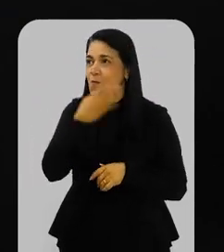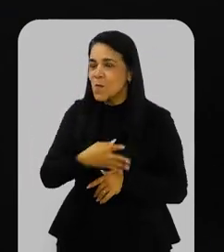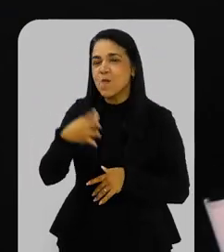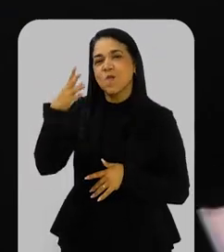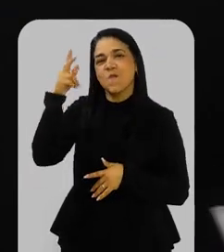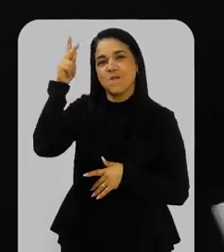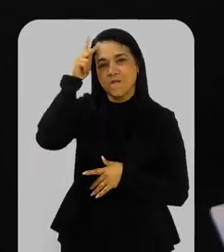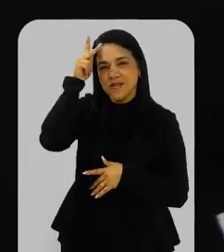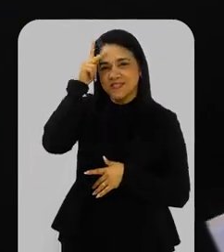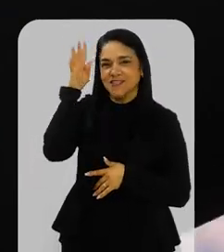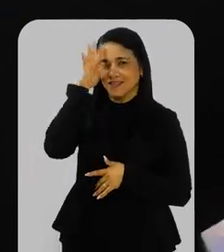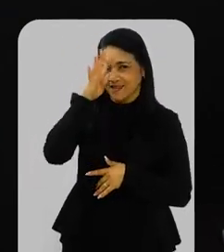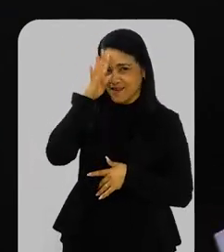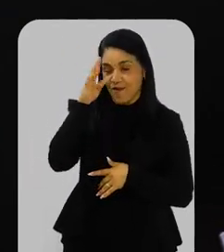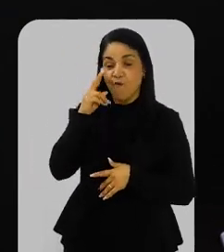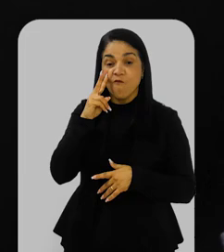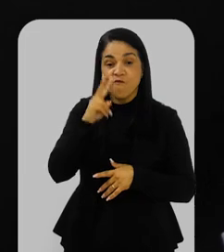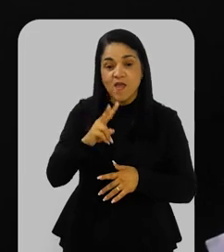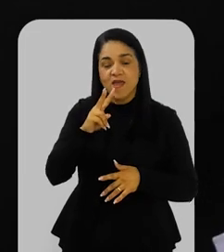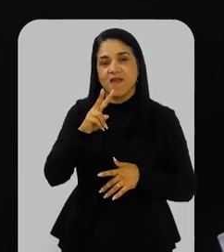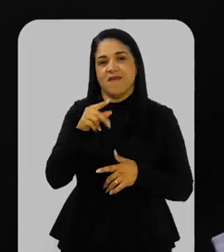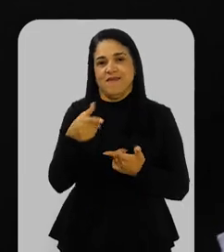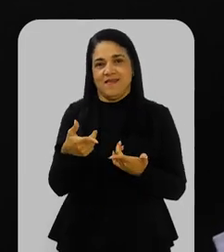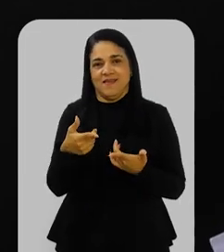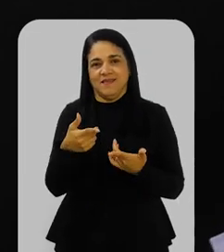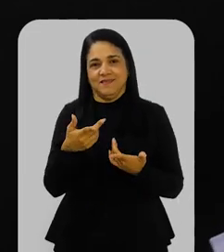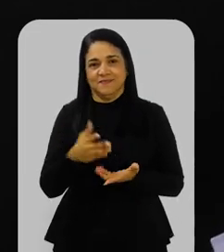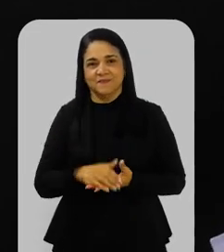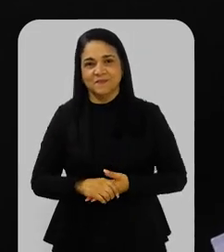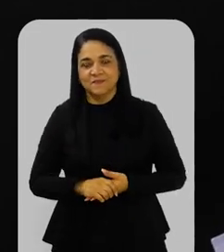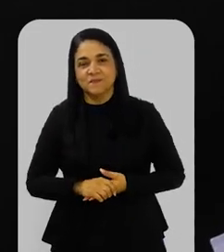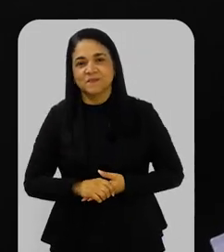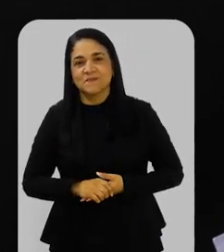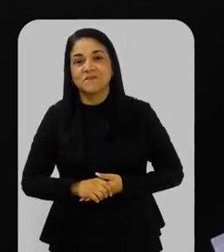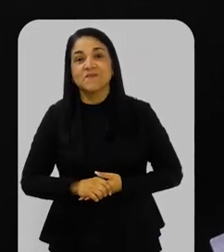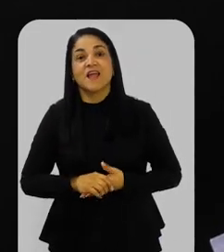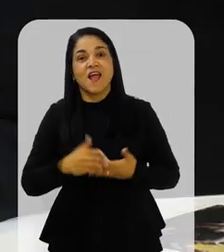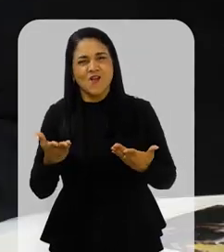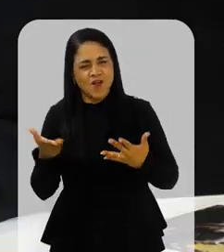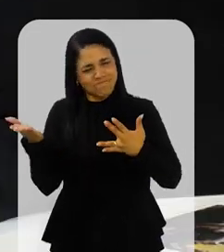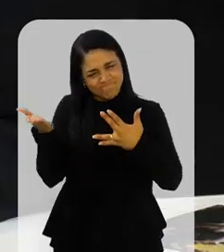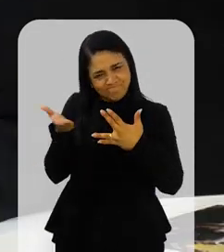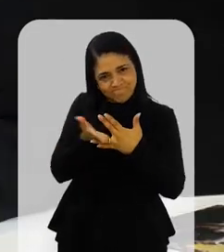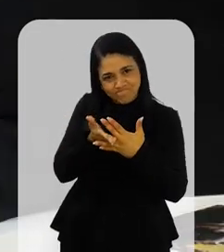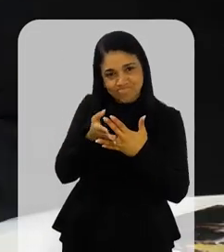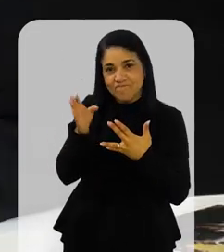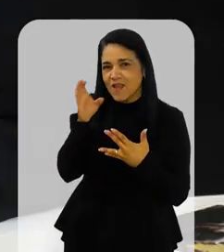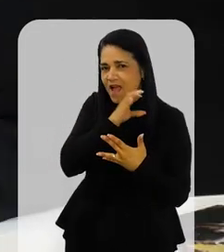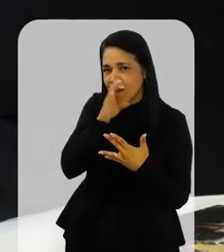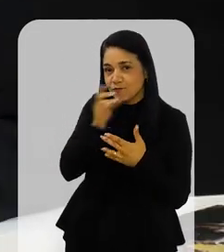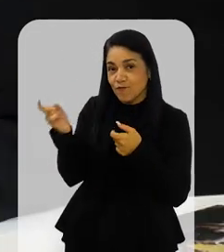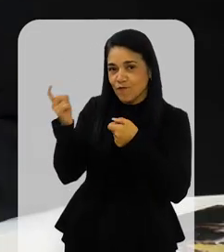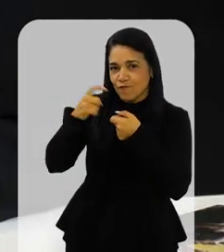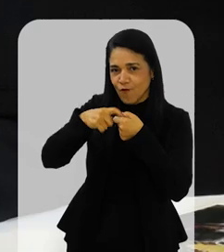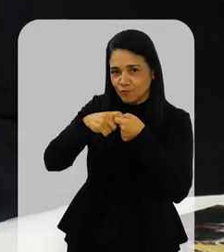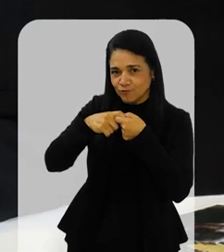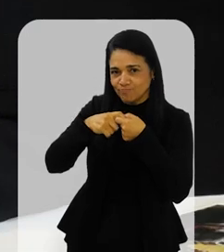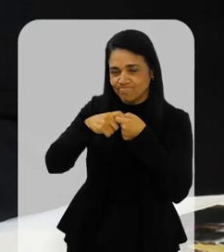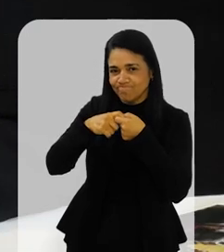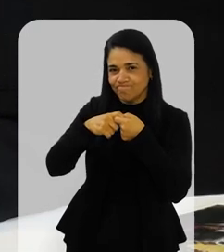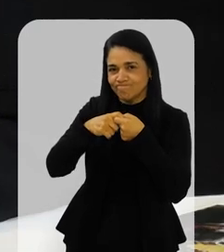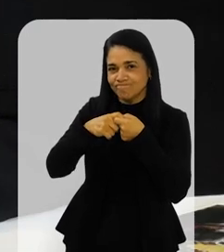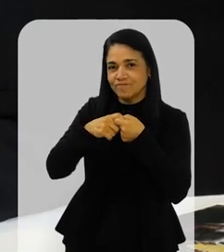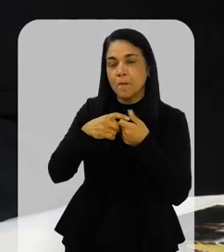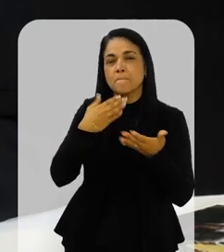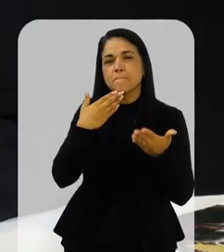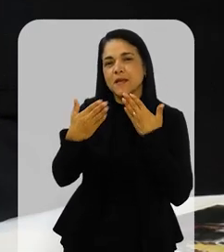é muito legal estar em Parintins para ver aquilo que a TV não mostra. Esse é um dos momentos, isso é muito legal. Bem, agora vamos para um rápido intervalo